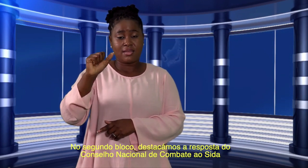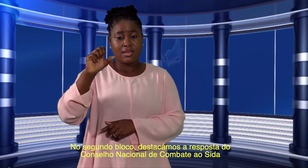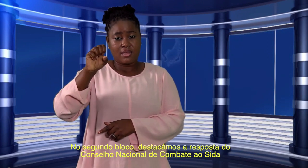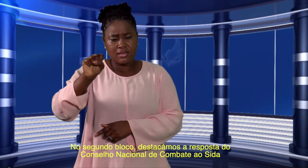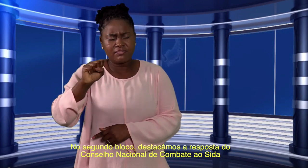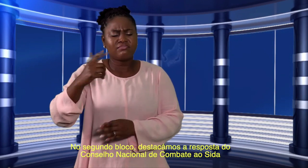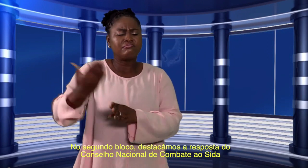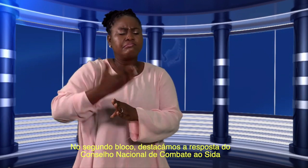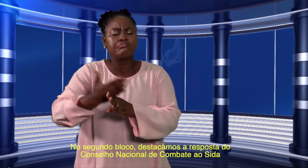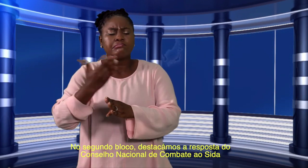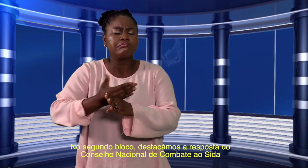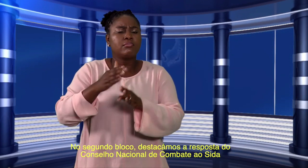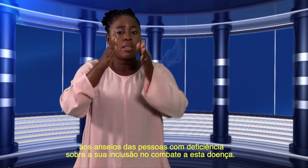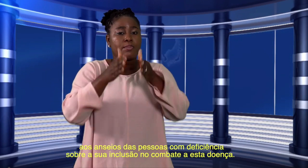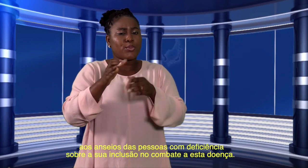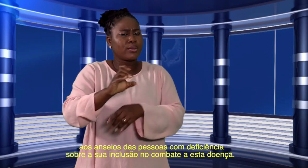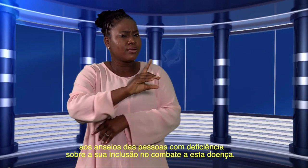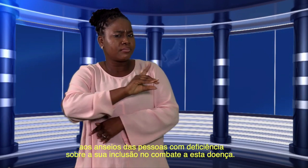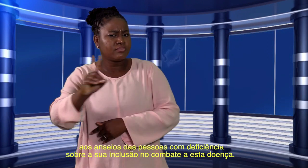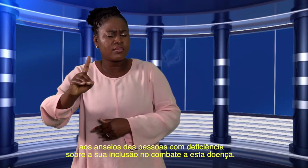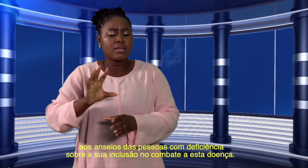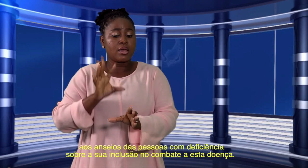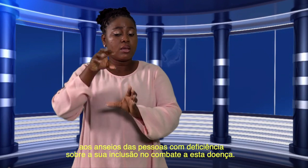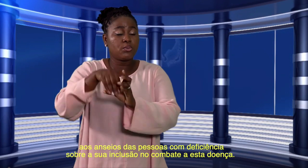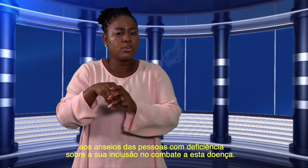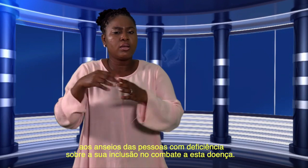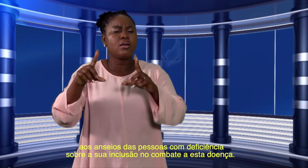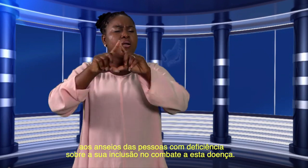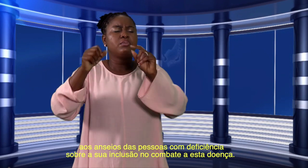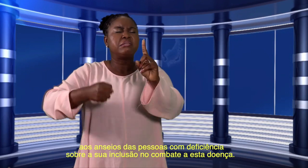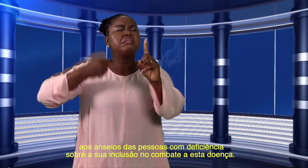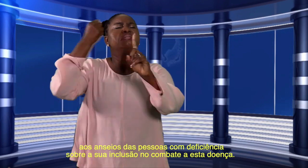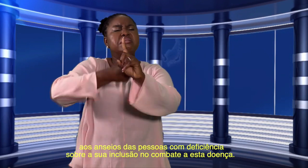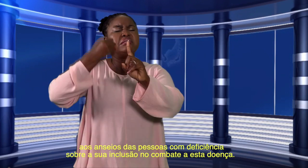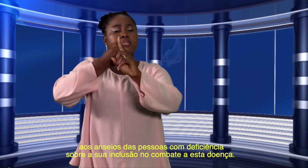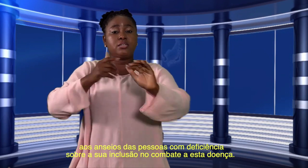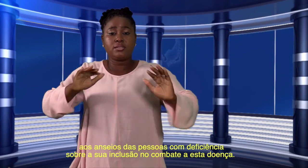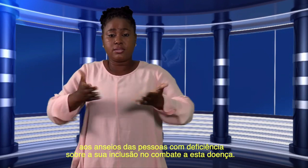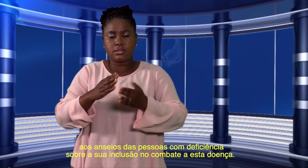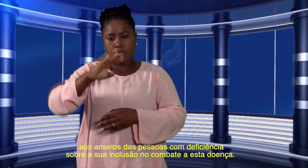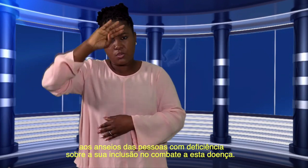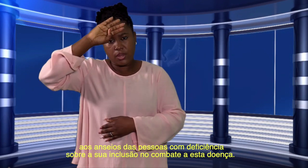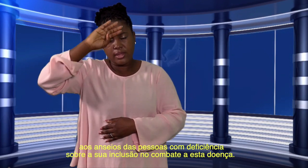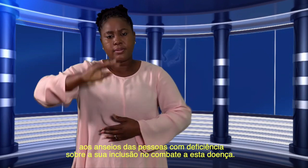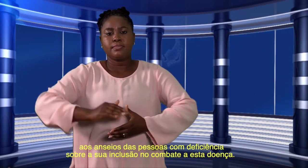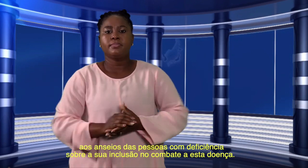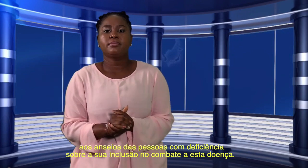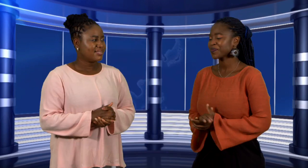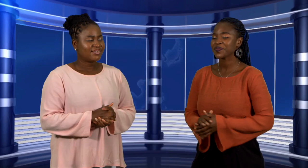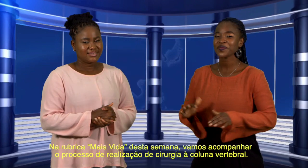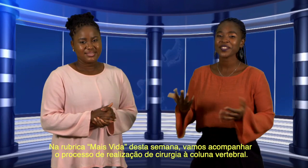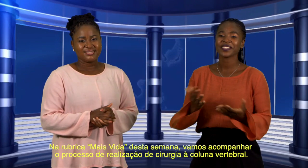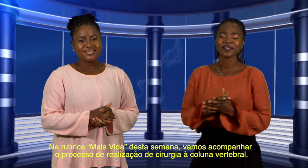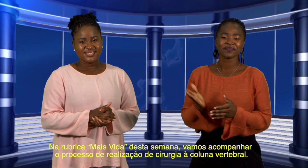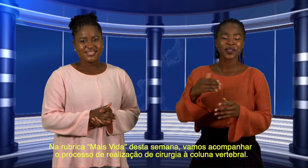do Conselho Nacional de Combate ao SIDA aos anseios das pessoas com deficiência sobre a sua inclusão no combate a esta